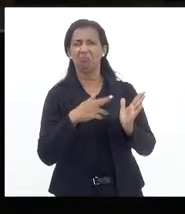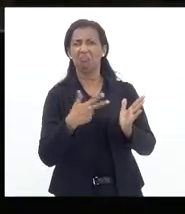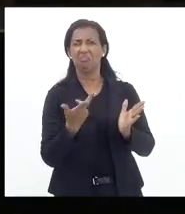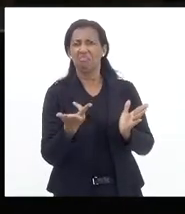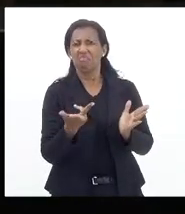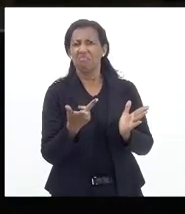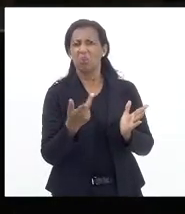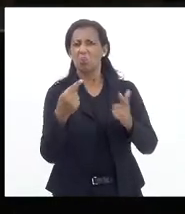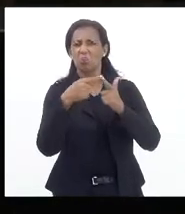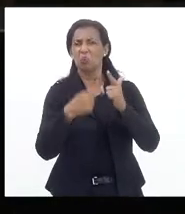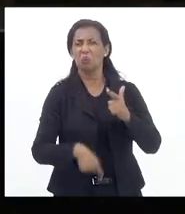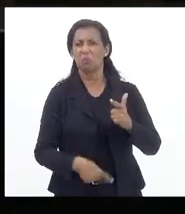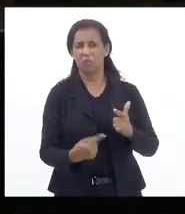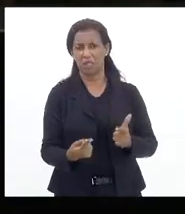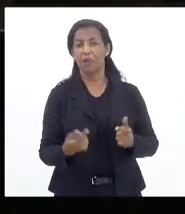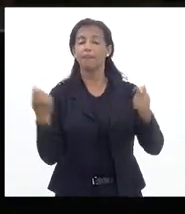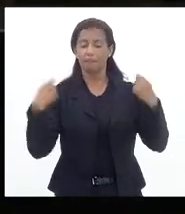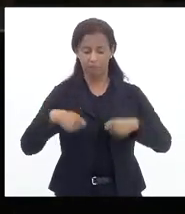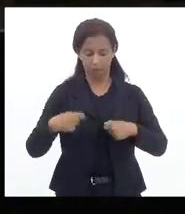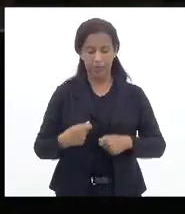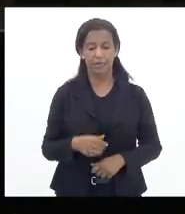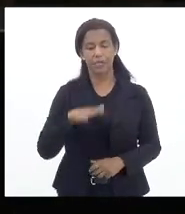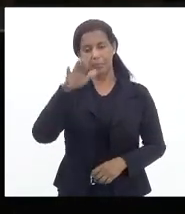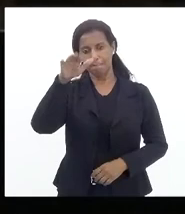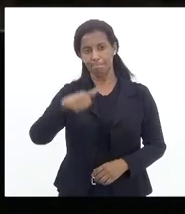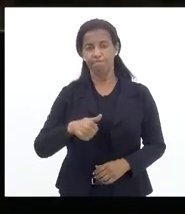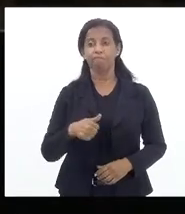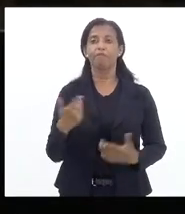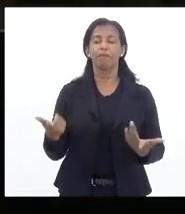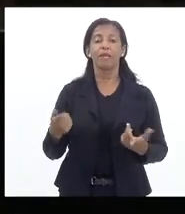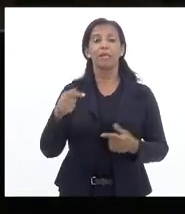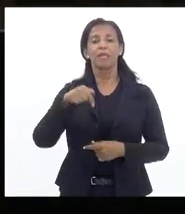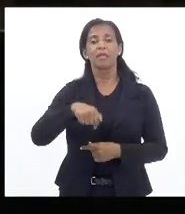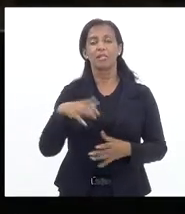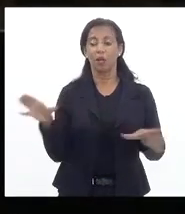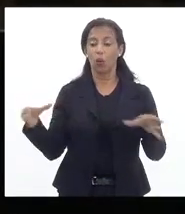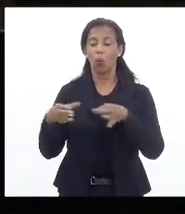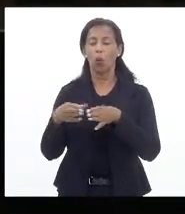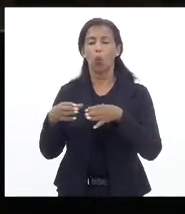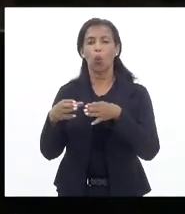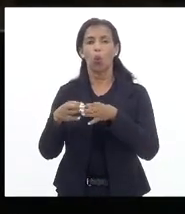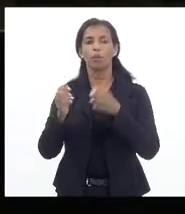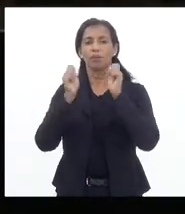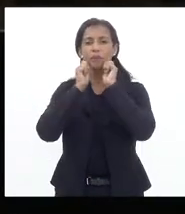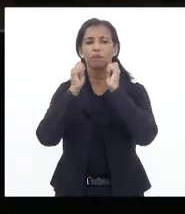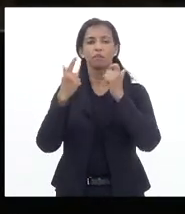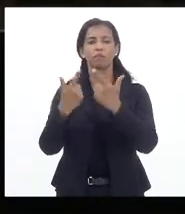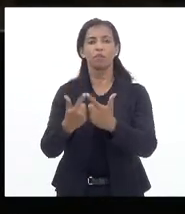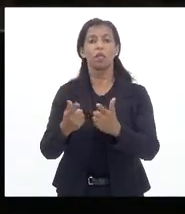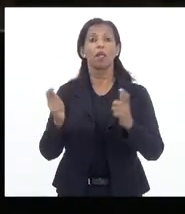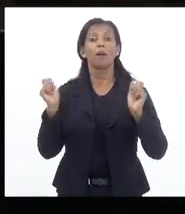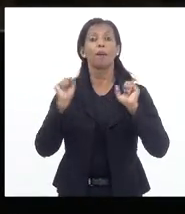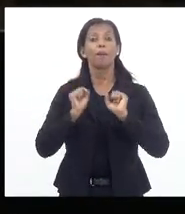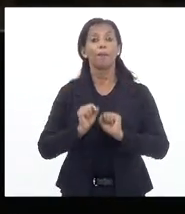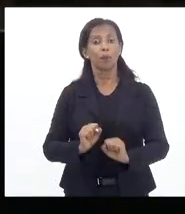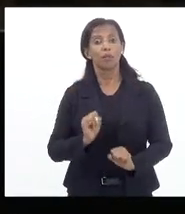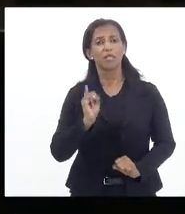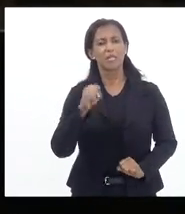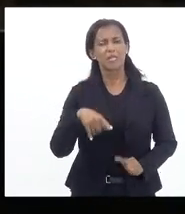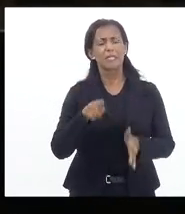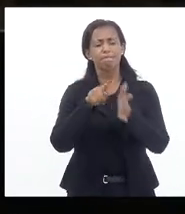então tá na hora de botar o dedo na ferida e através dessa comissão parlamentar de inquérito poder